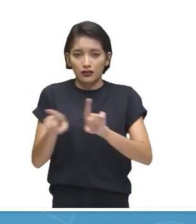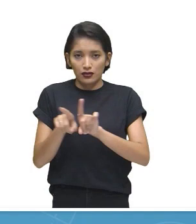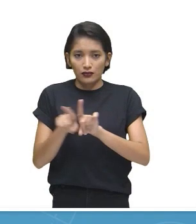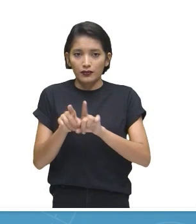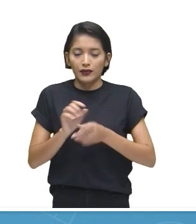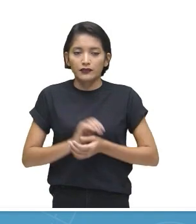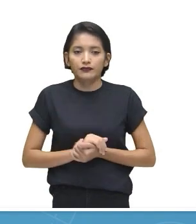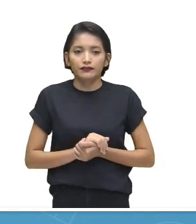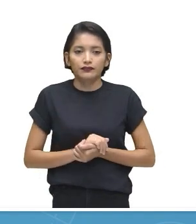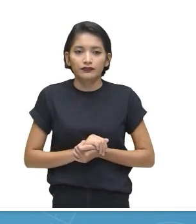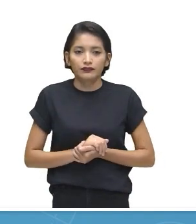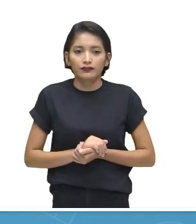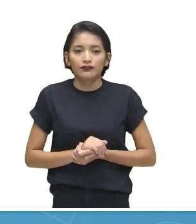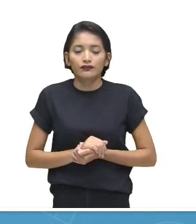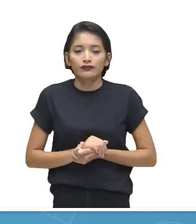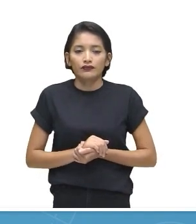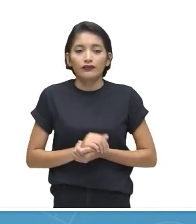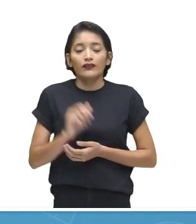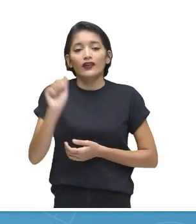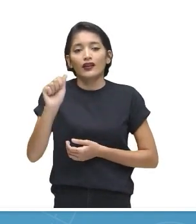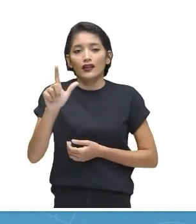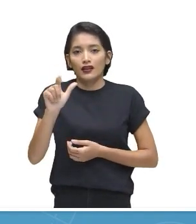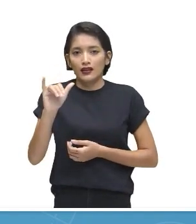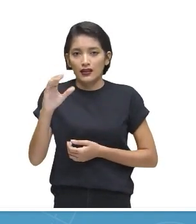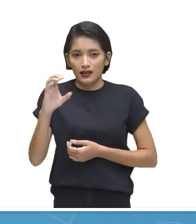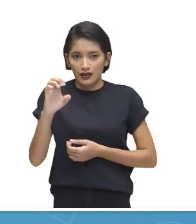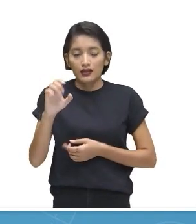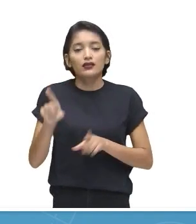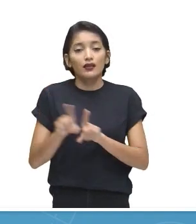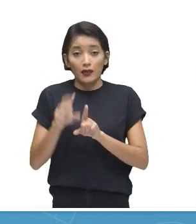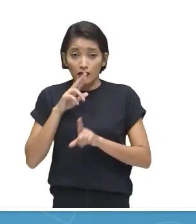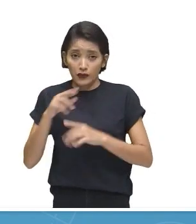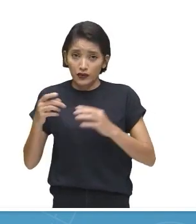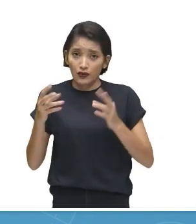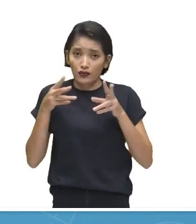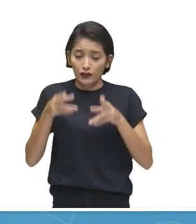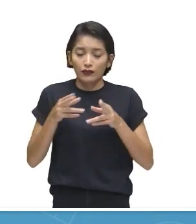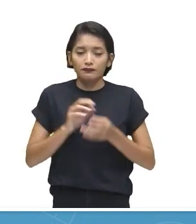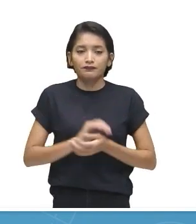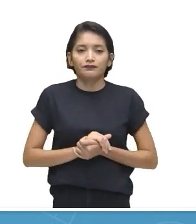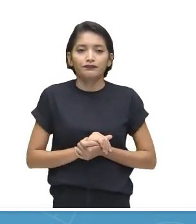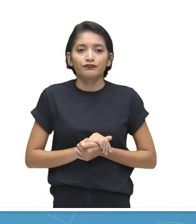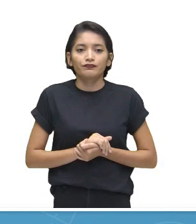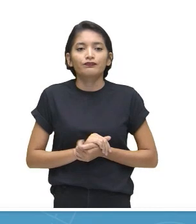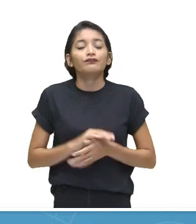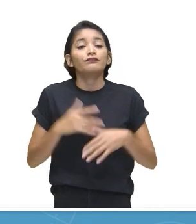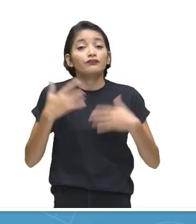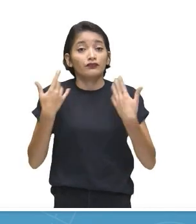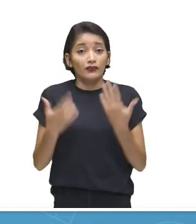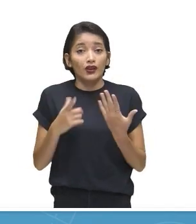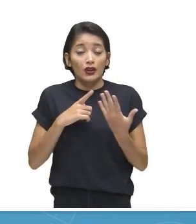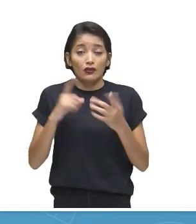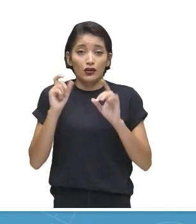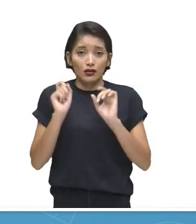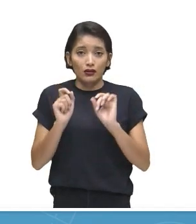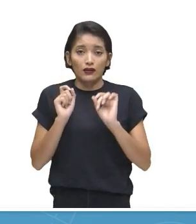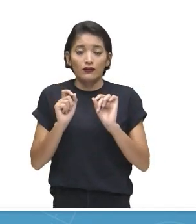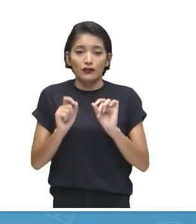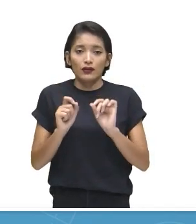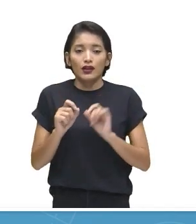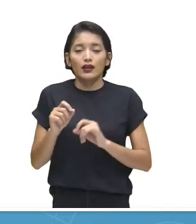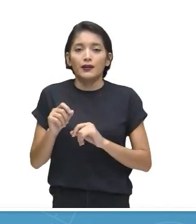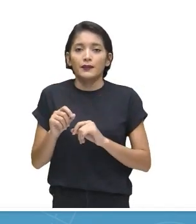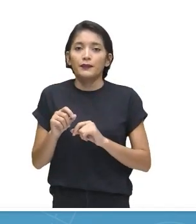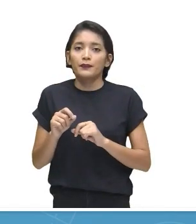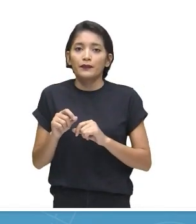essa é base. A Alice também disse pra gente que não atingiu o vaso sanguíneo. Então, olha lá. Nesse caso, a gente teve ali o pé da